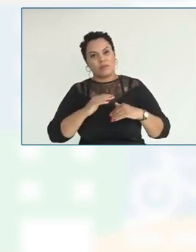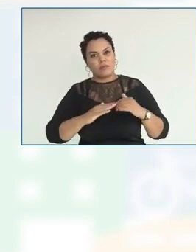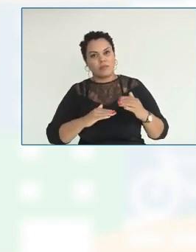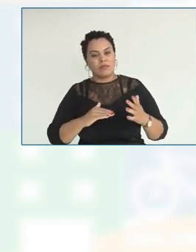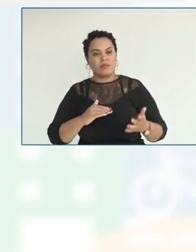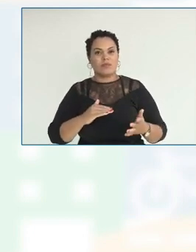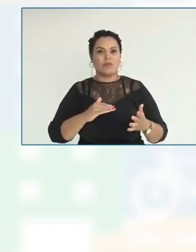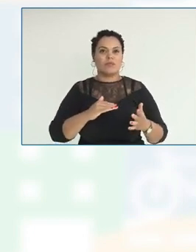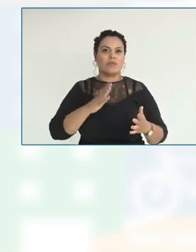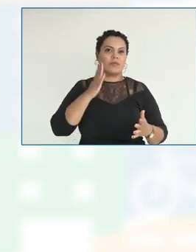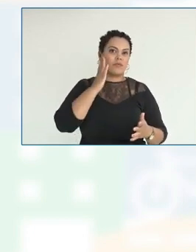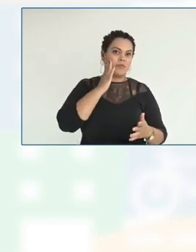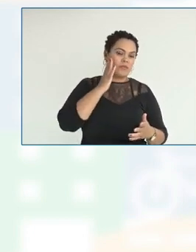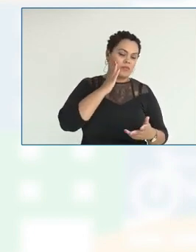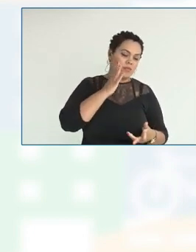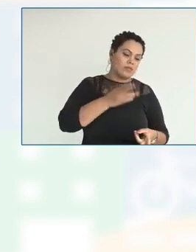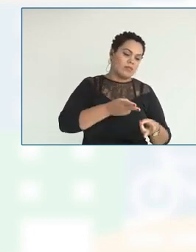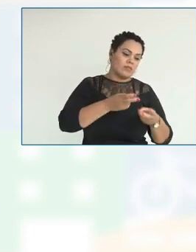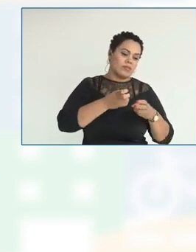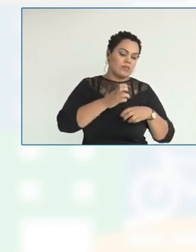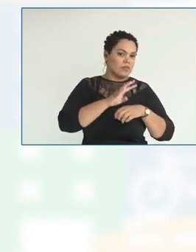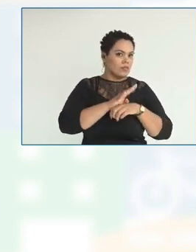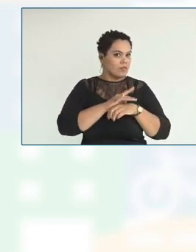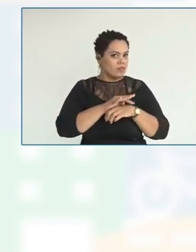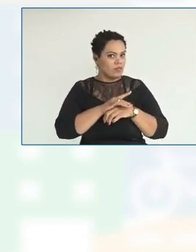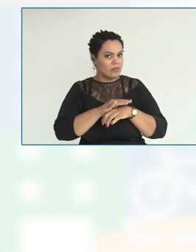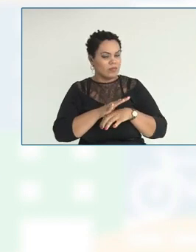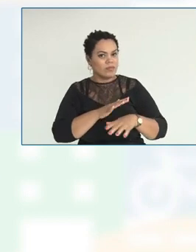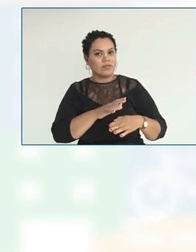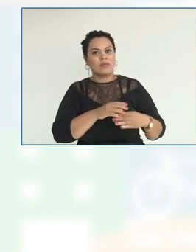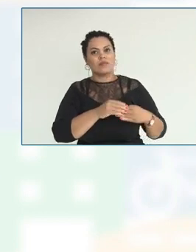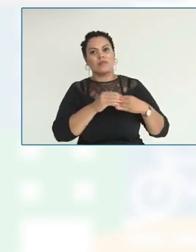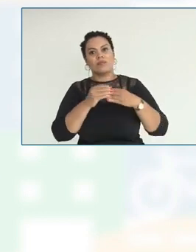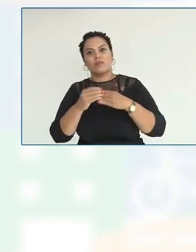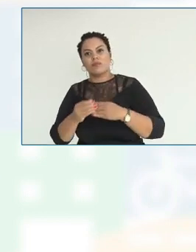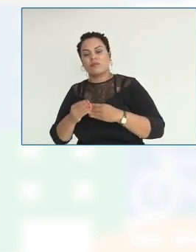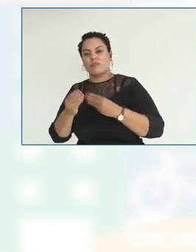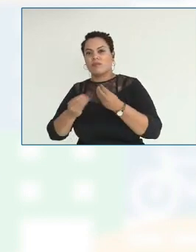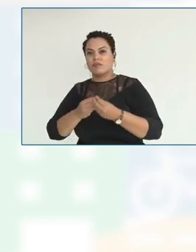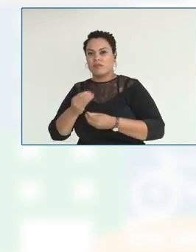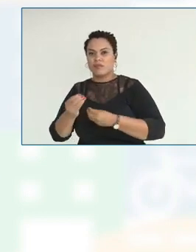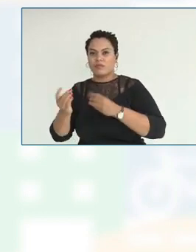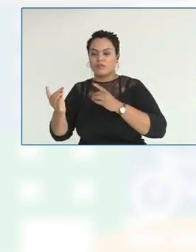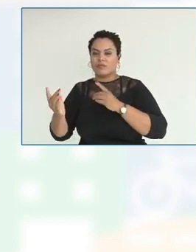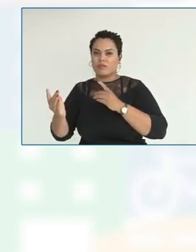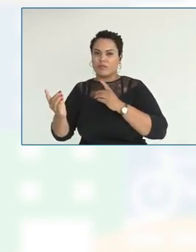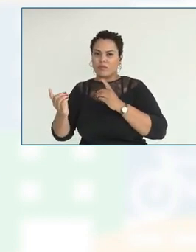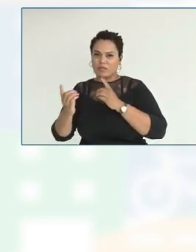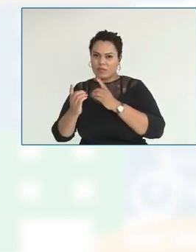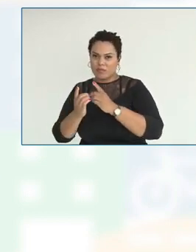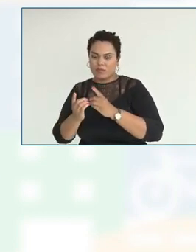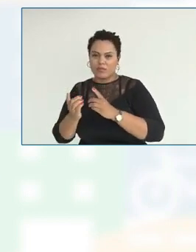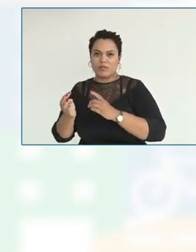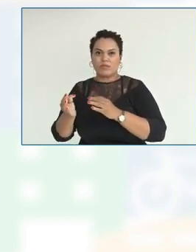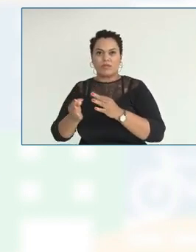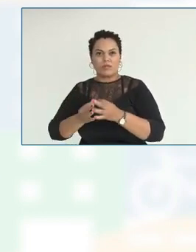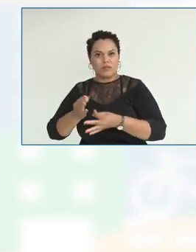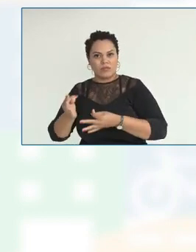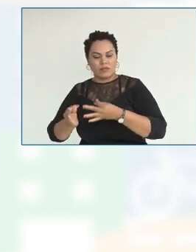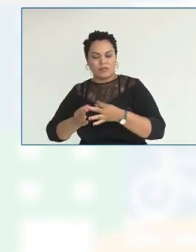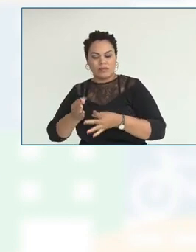condução dos casos de intoxicação, e nós aqui da vigilância fazemos as ações de capacitação